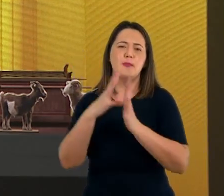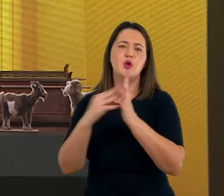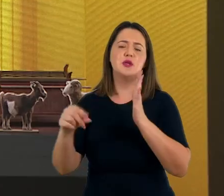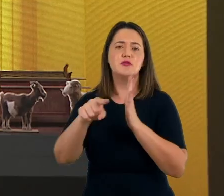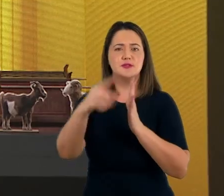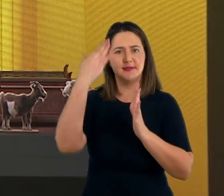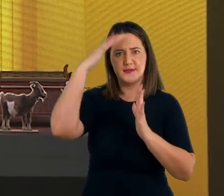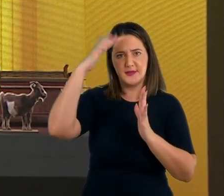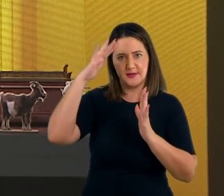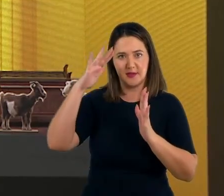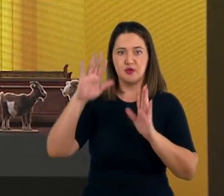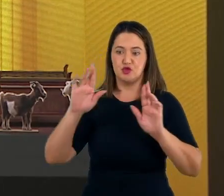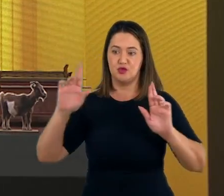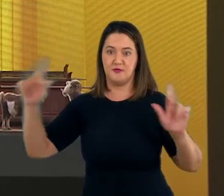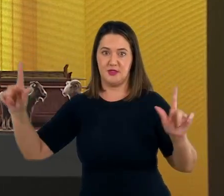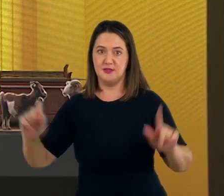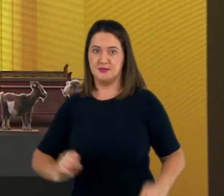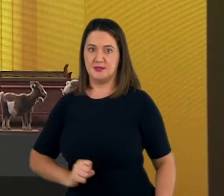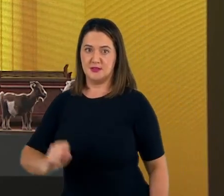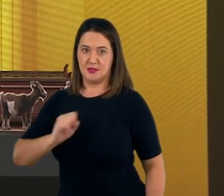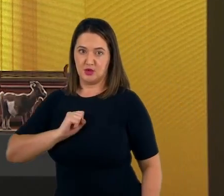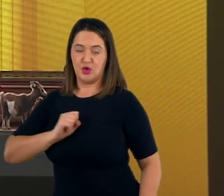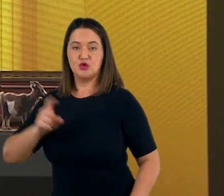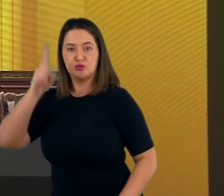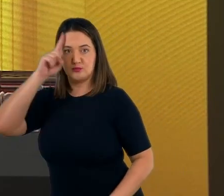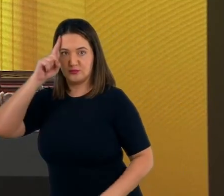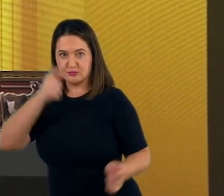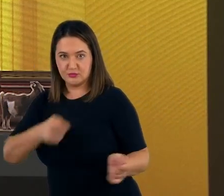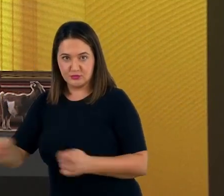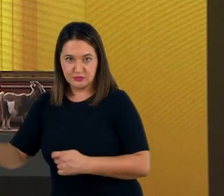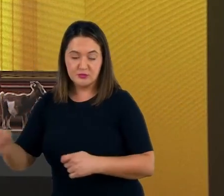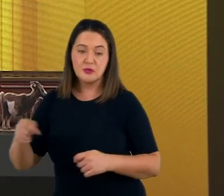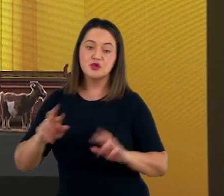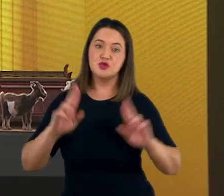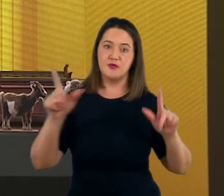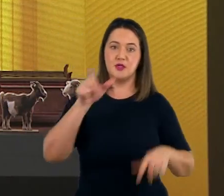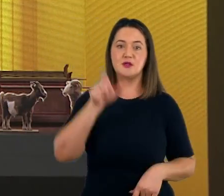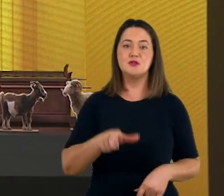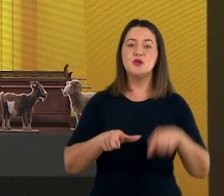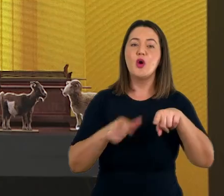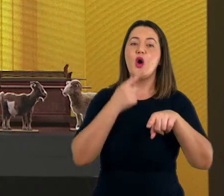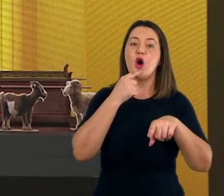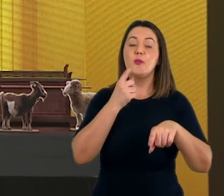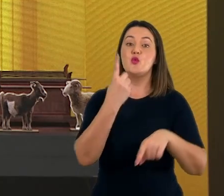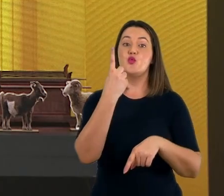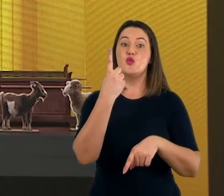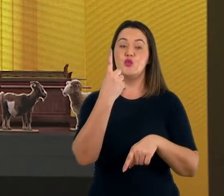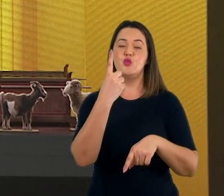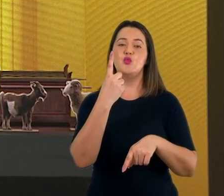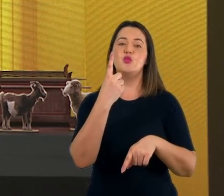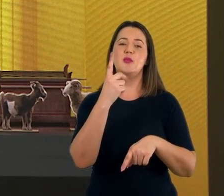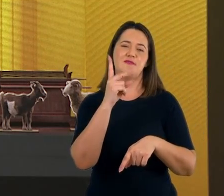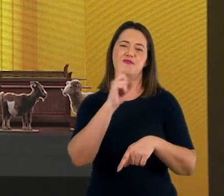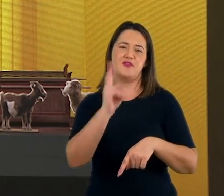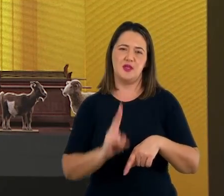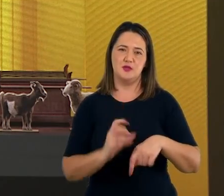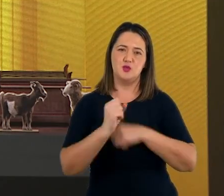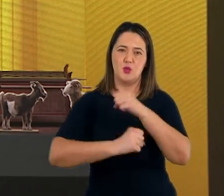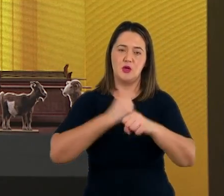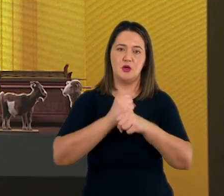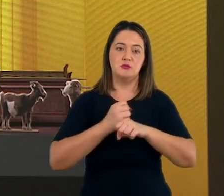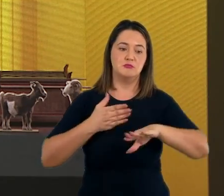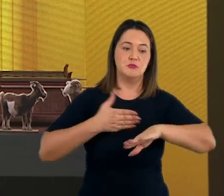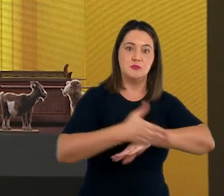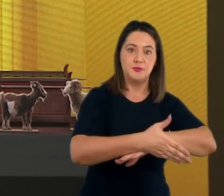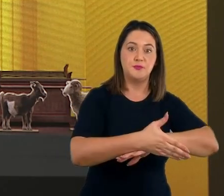que eu mostrei aqui. É apenas uma maneira de diferenciá-lo do levita. Mas é importante que você saiba que nesse único dia do ano, ele se